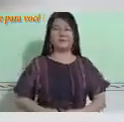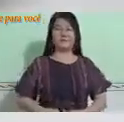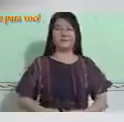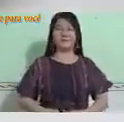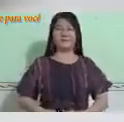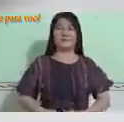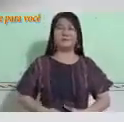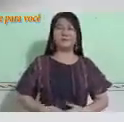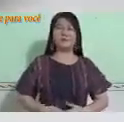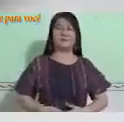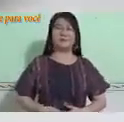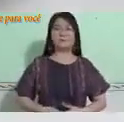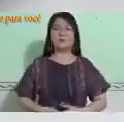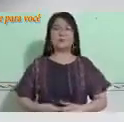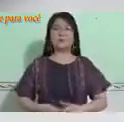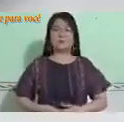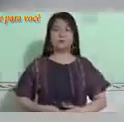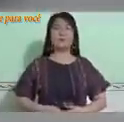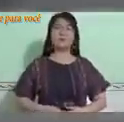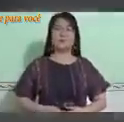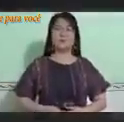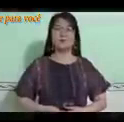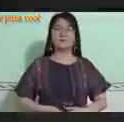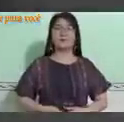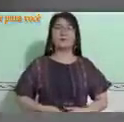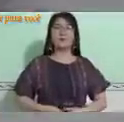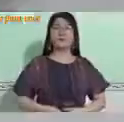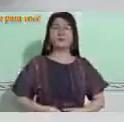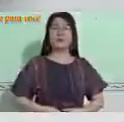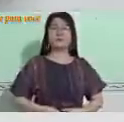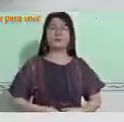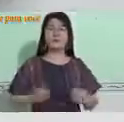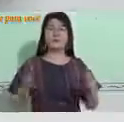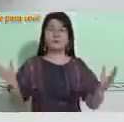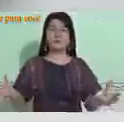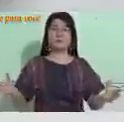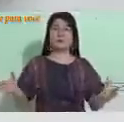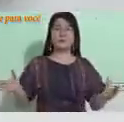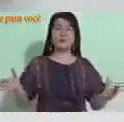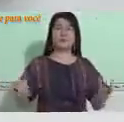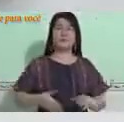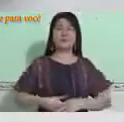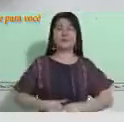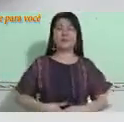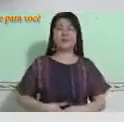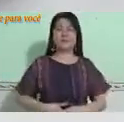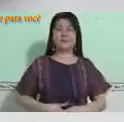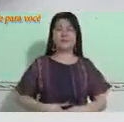Durante o tratamento, recomenda-se ainda usar preservativo em todas as relações e evitar o consumo de bebidas